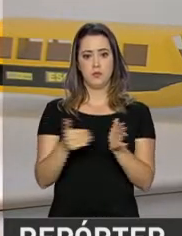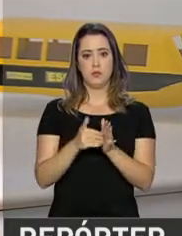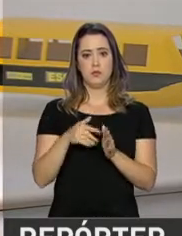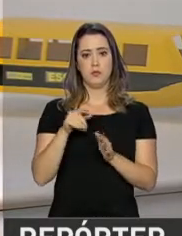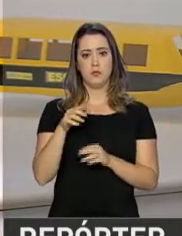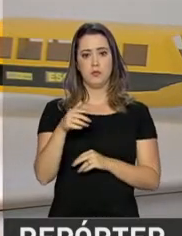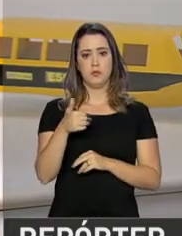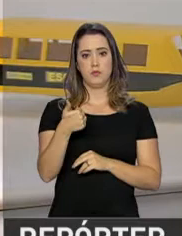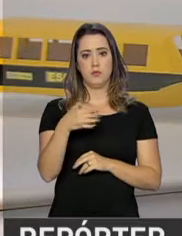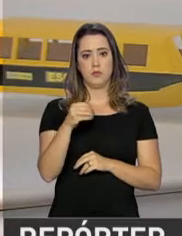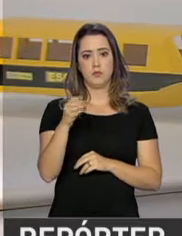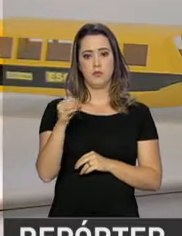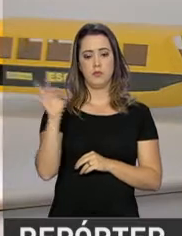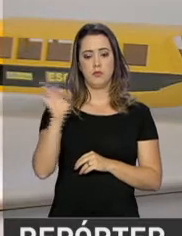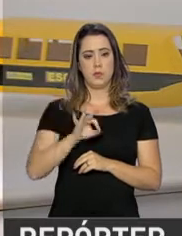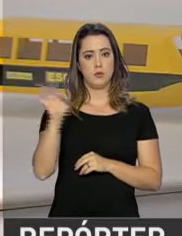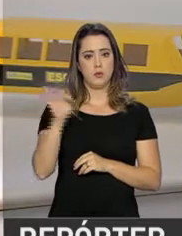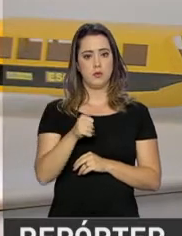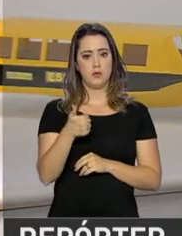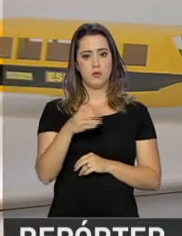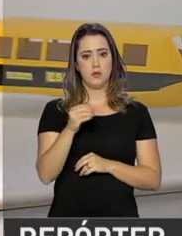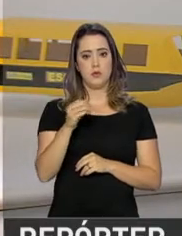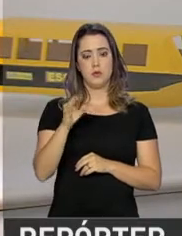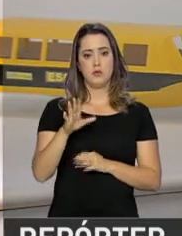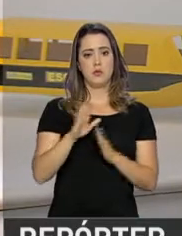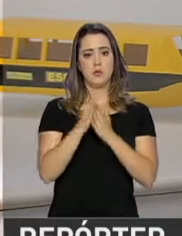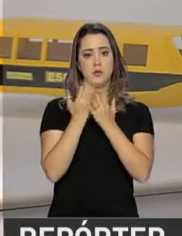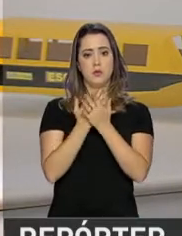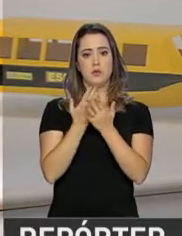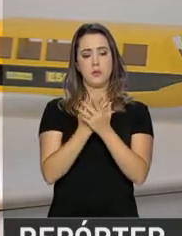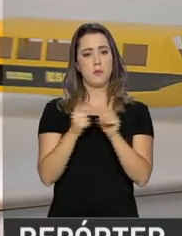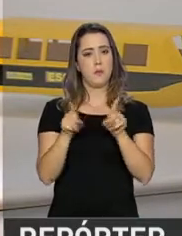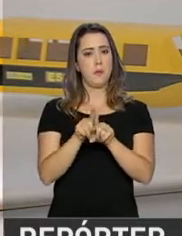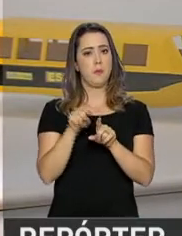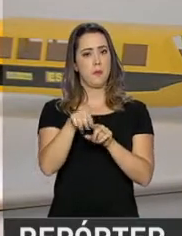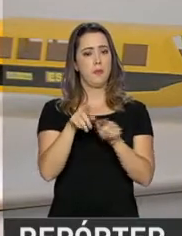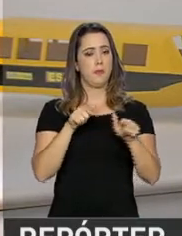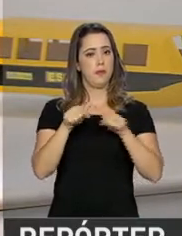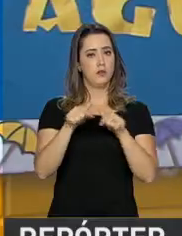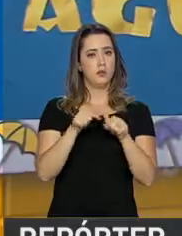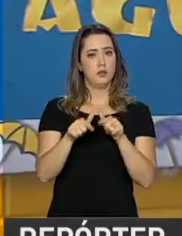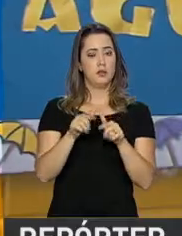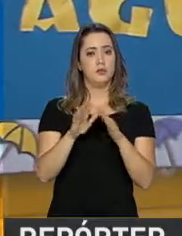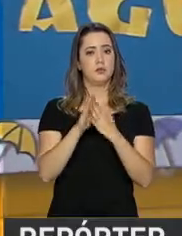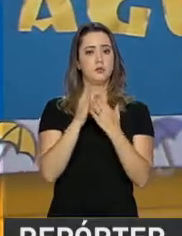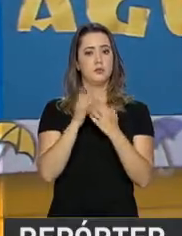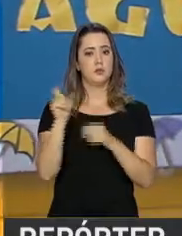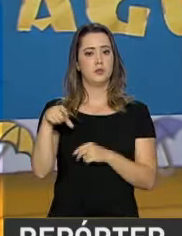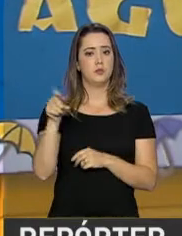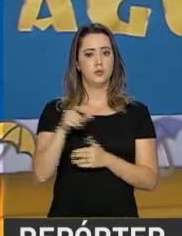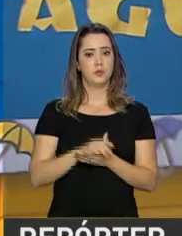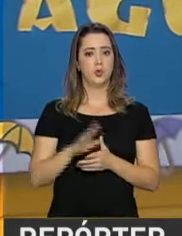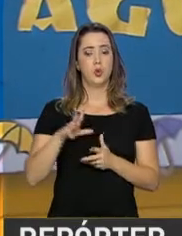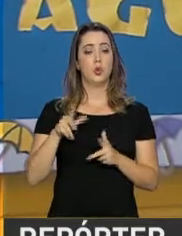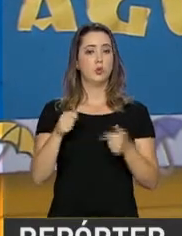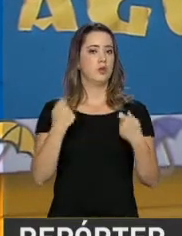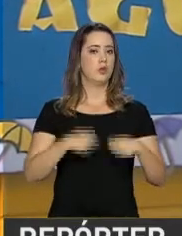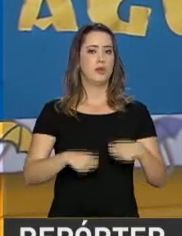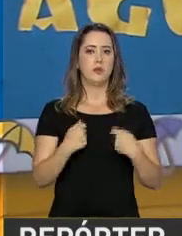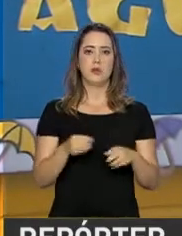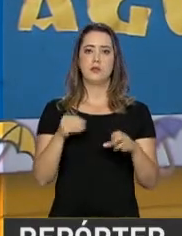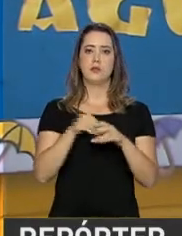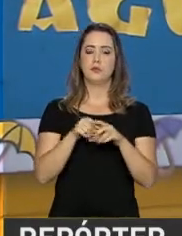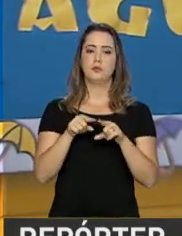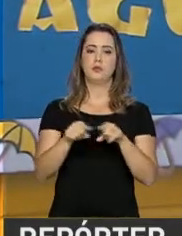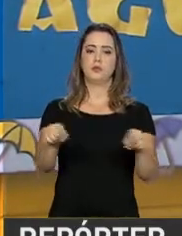100 campos santo 100% escolas operacionalizando com cartão tudo que o professor precisa dentro de sala de